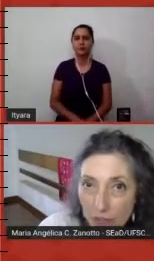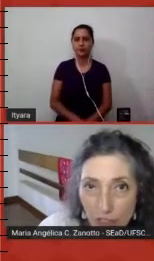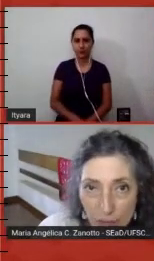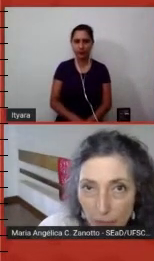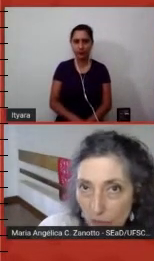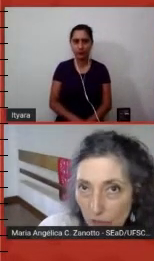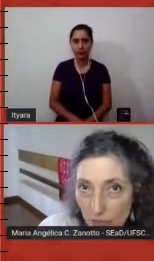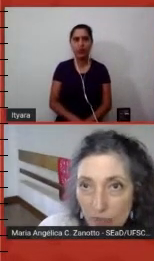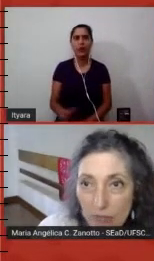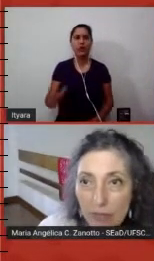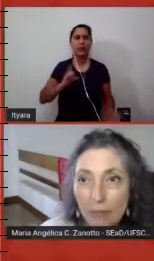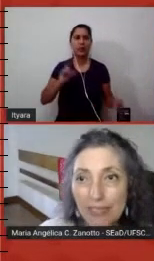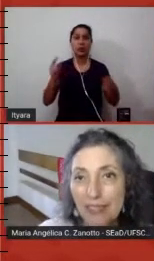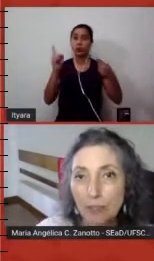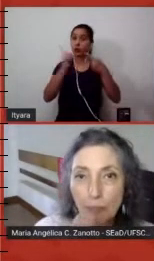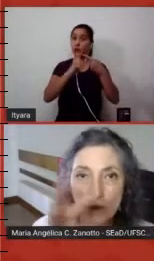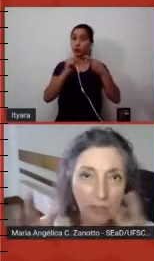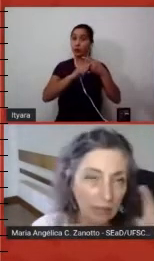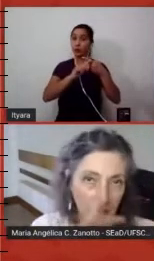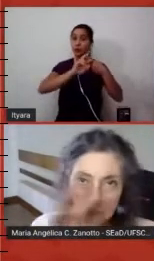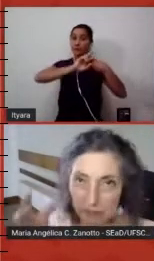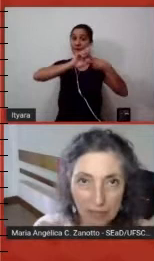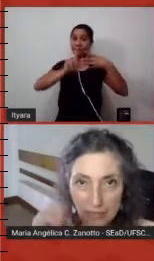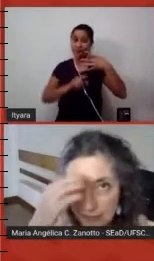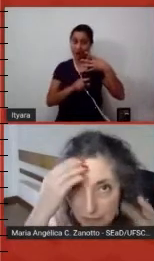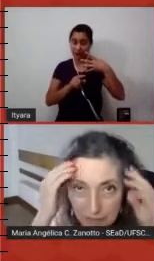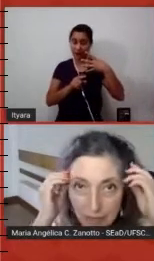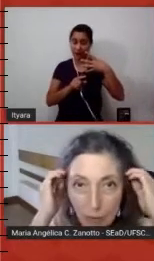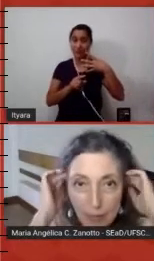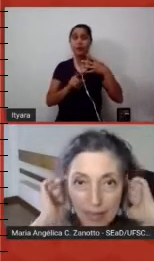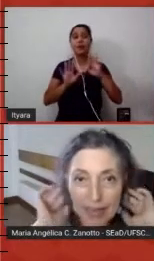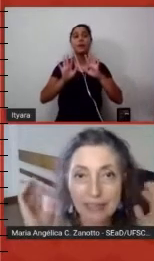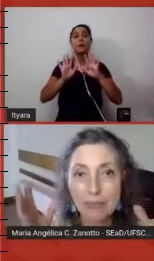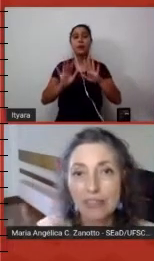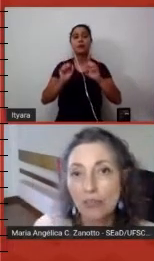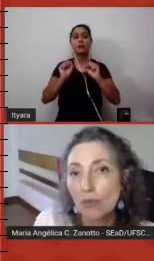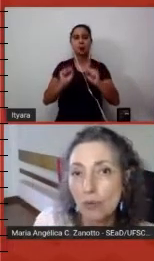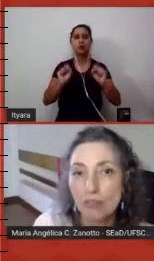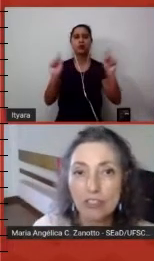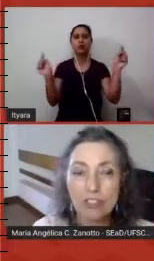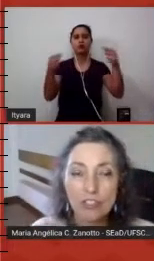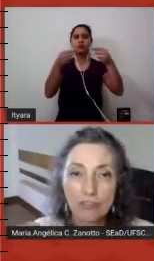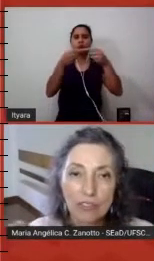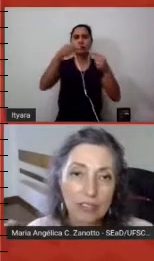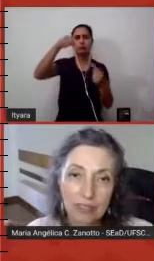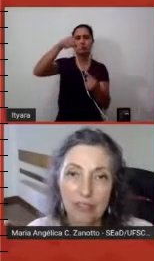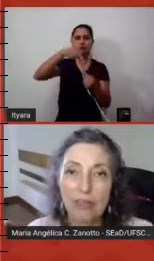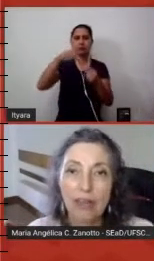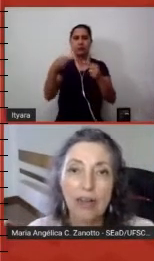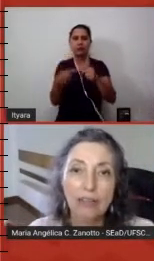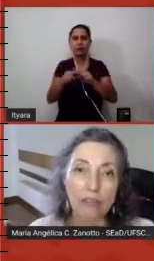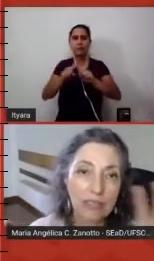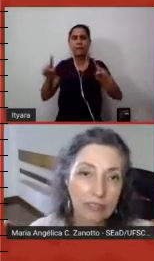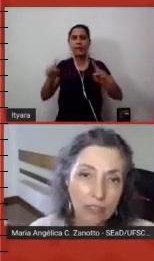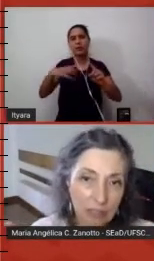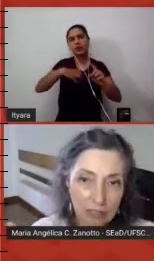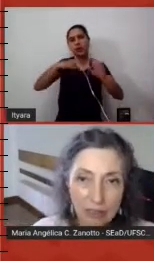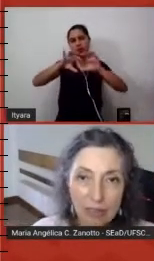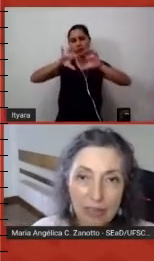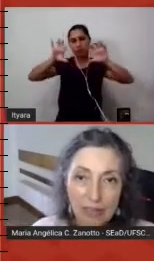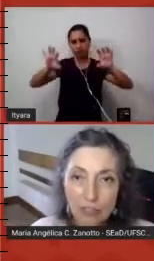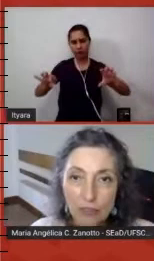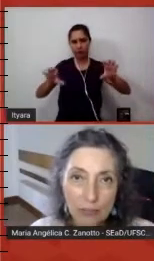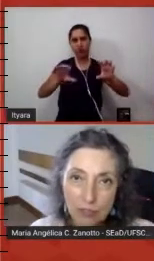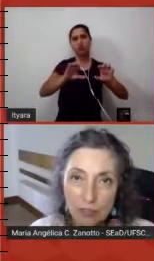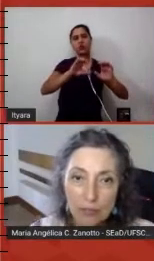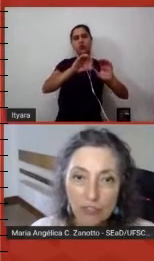Existem vários tipos, mas elas podem ser combinadas, mas de algum modo a gente divide assim: as holísticas, que